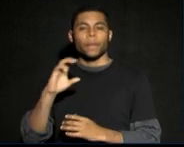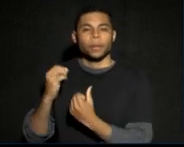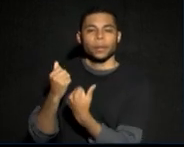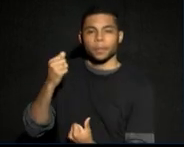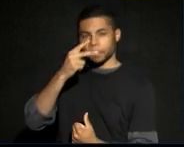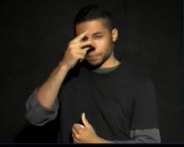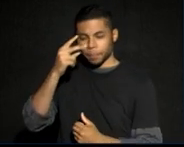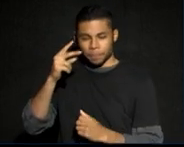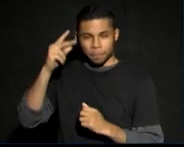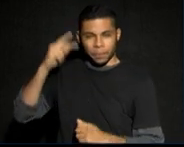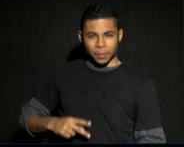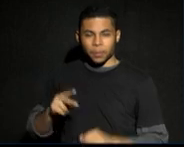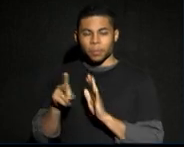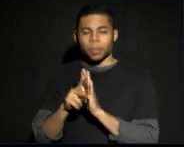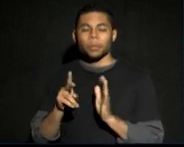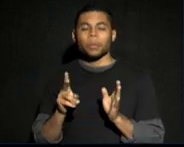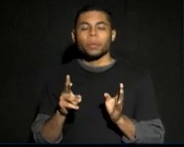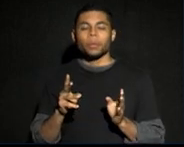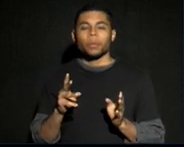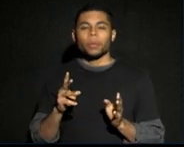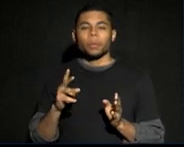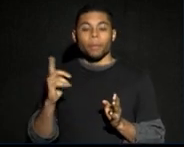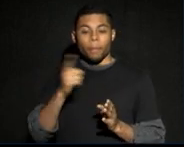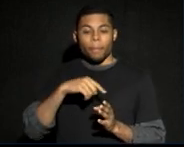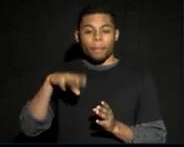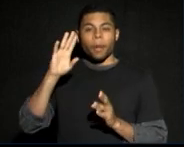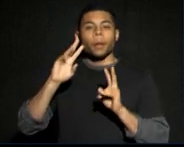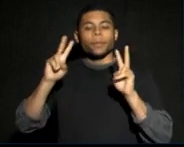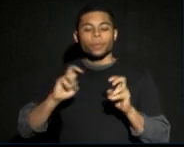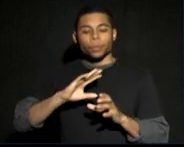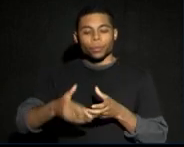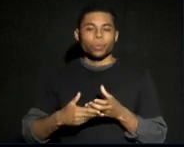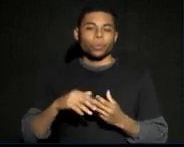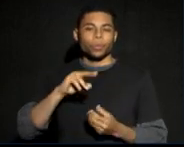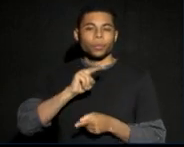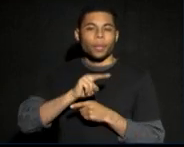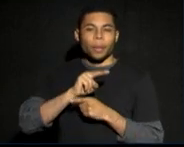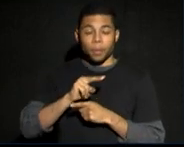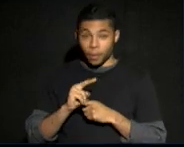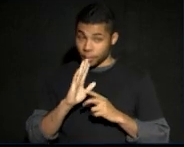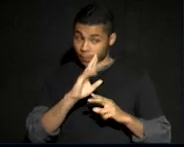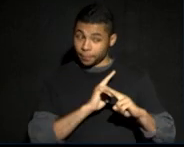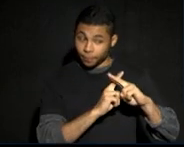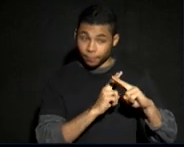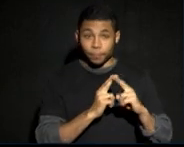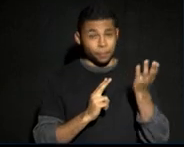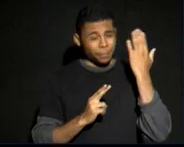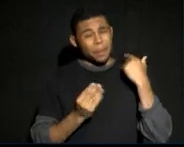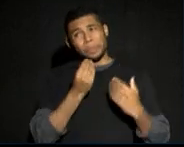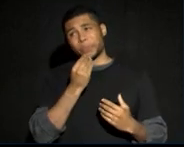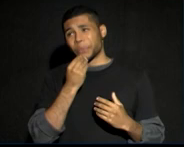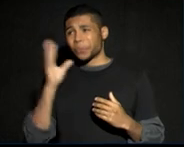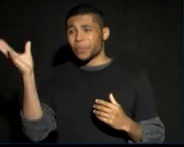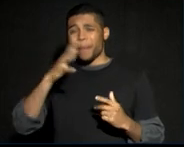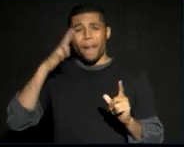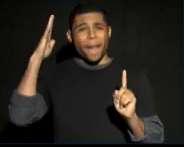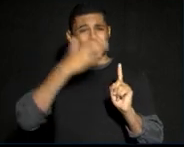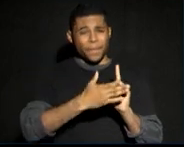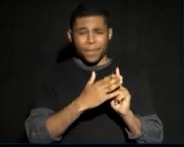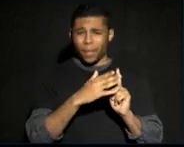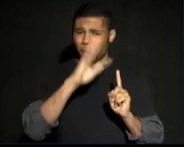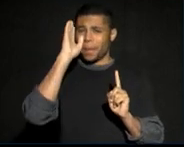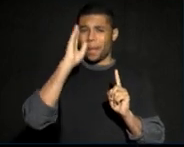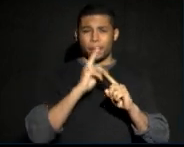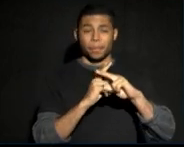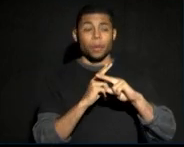sustentabilidade primeiro então era um banco social que não tinha uma área de sustentabilidade e a caixa deveria ser referência mundial em sustentabilidade